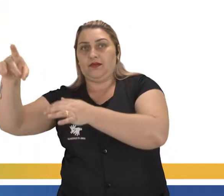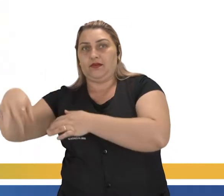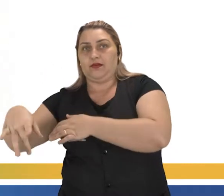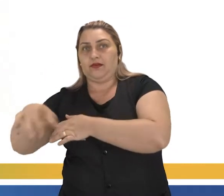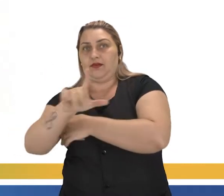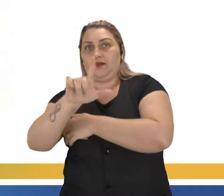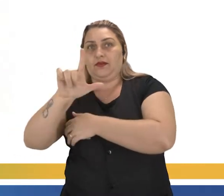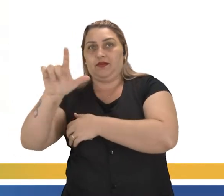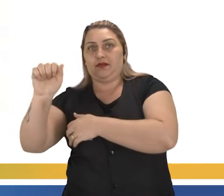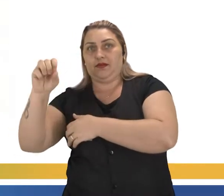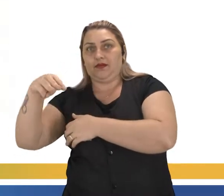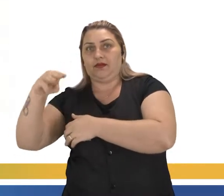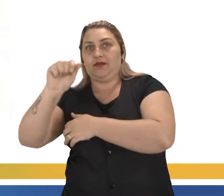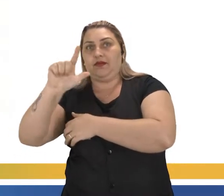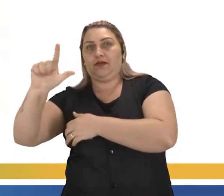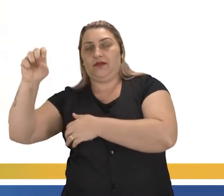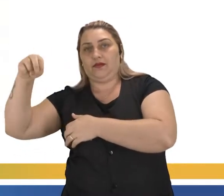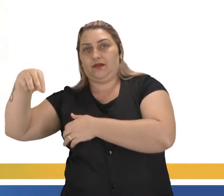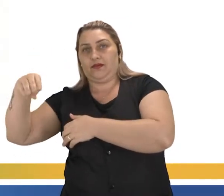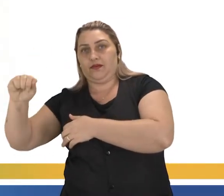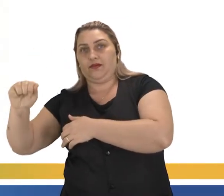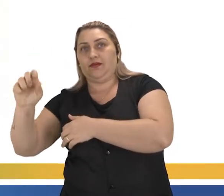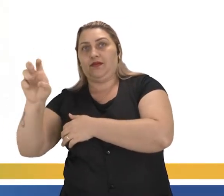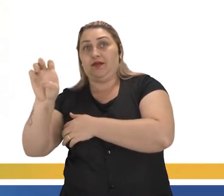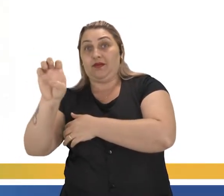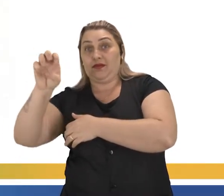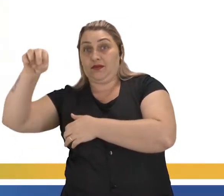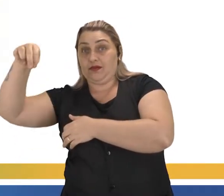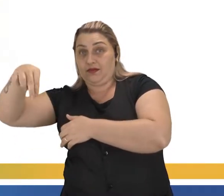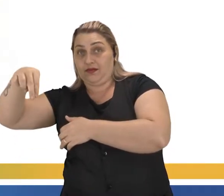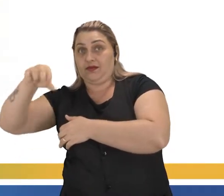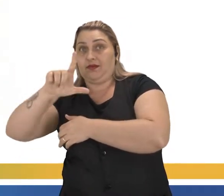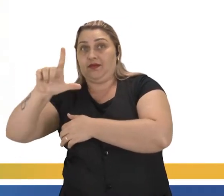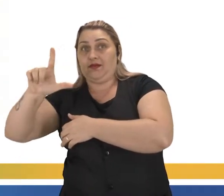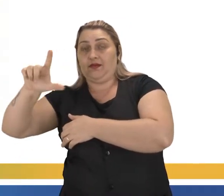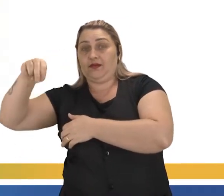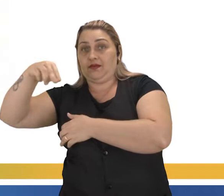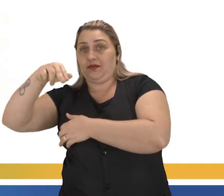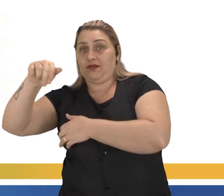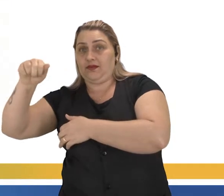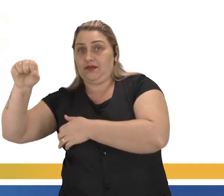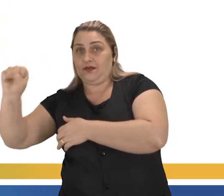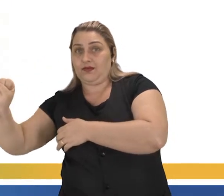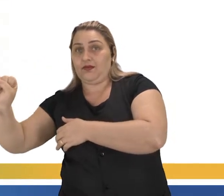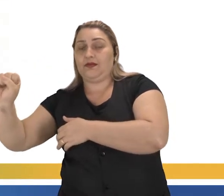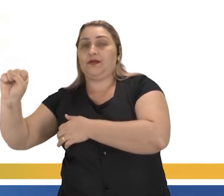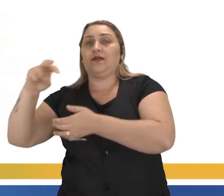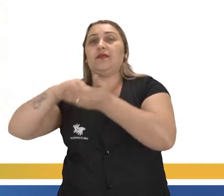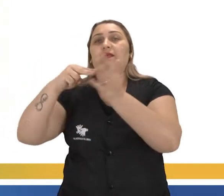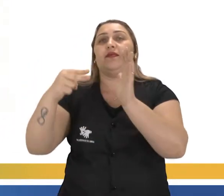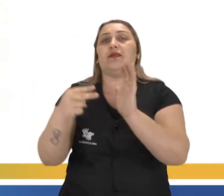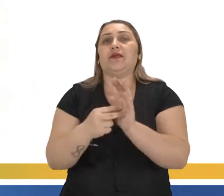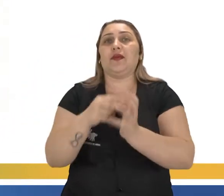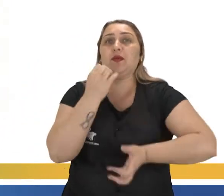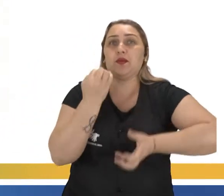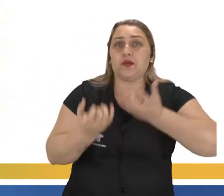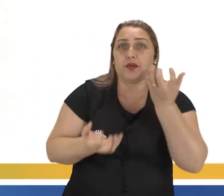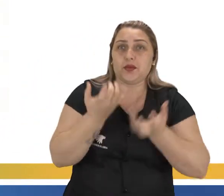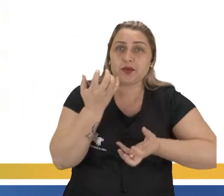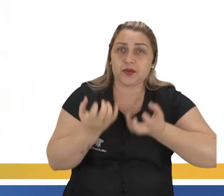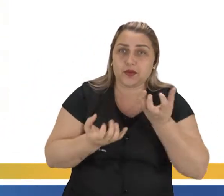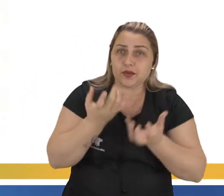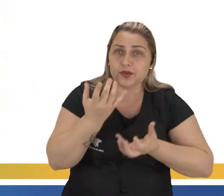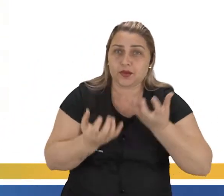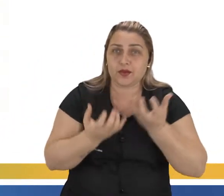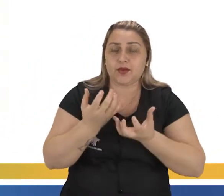temos lhama, lhama, em lhamas. E aí a palavra lhamas significa chama,